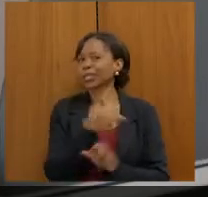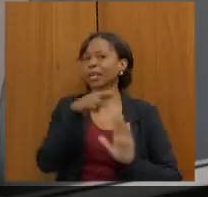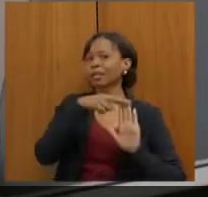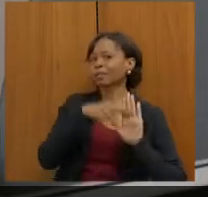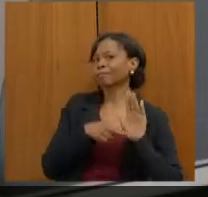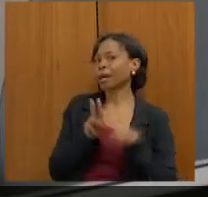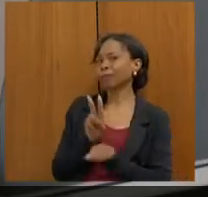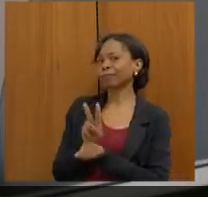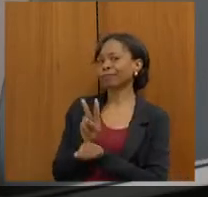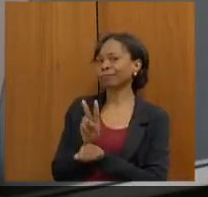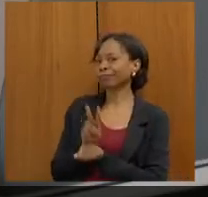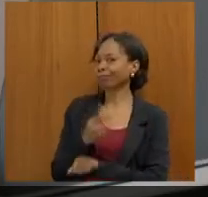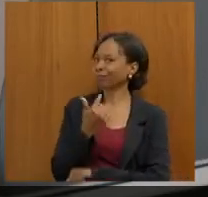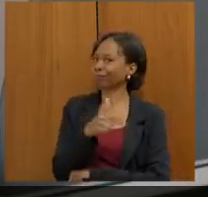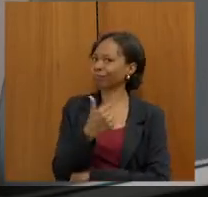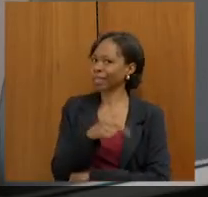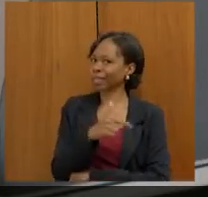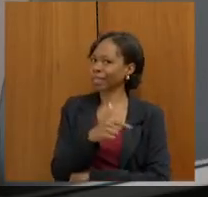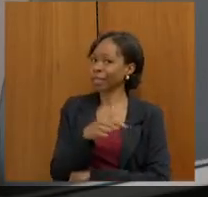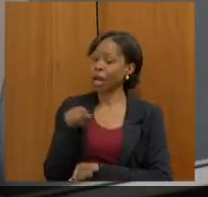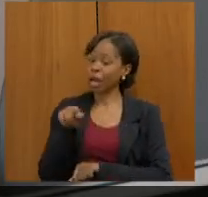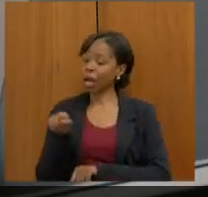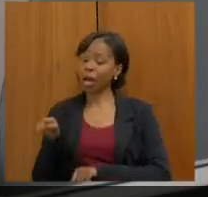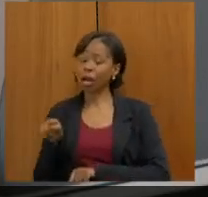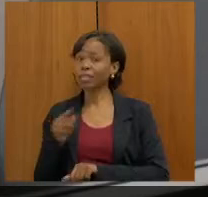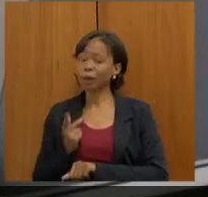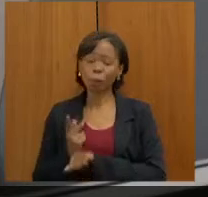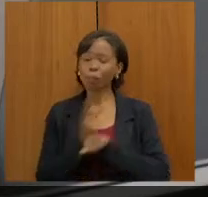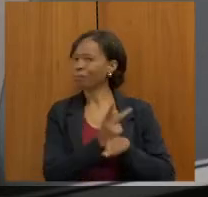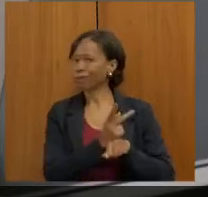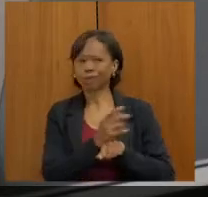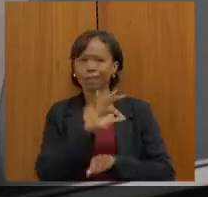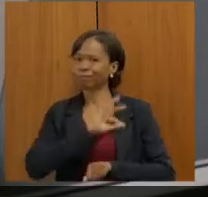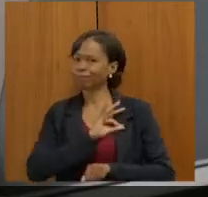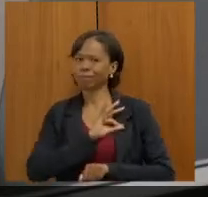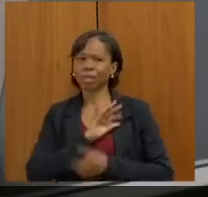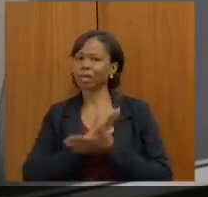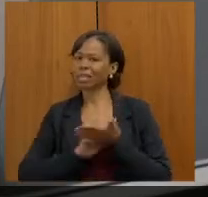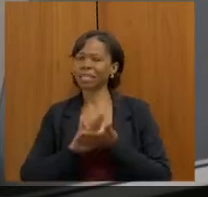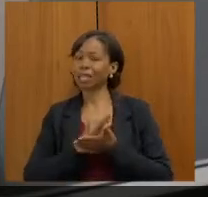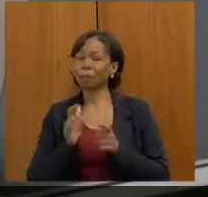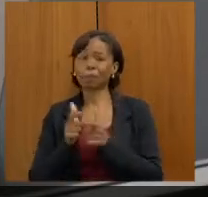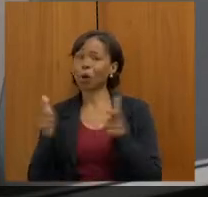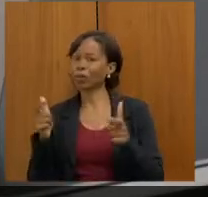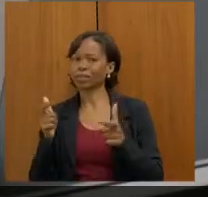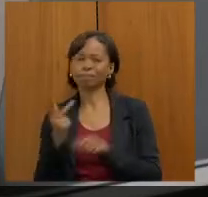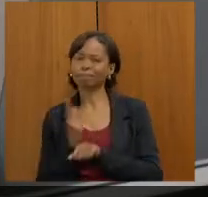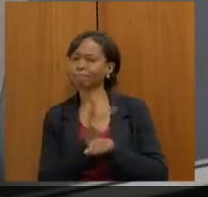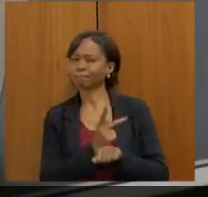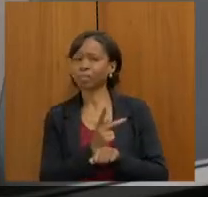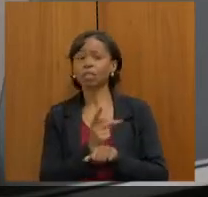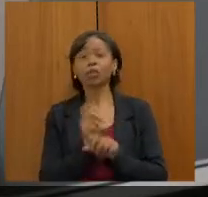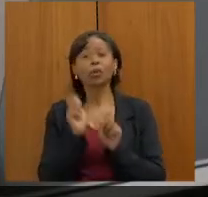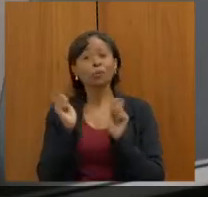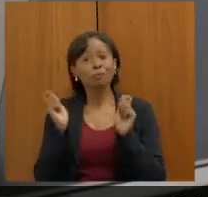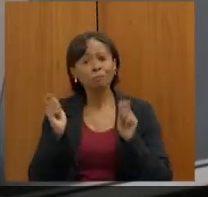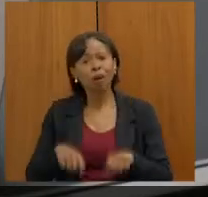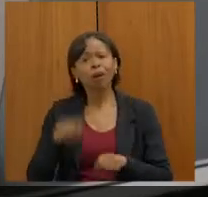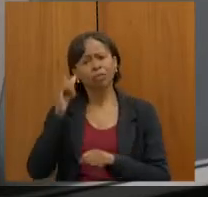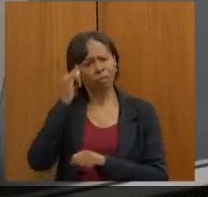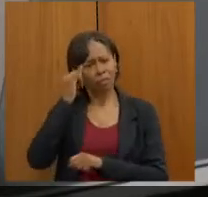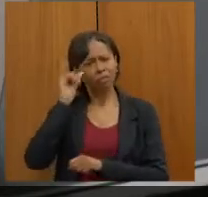não tinham procurado a delegacia e são mortes evitáveis e é por essa razão